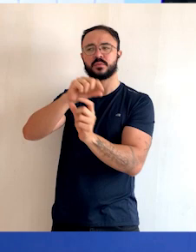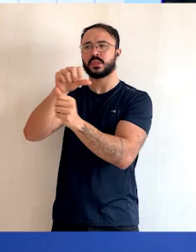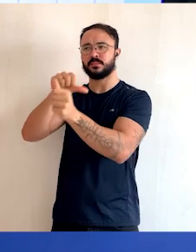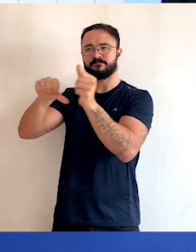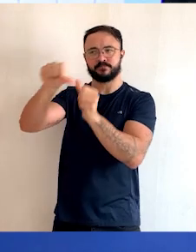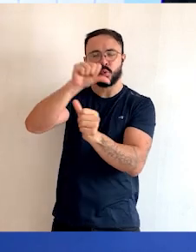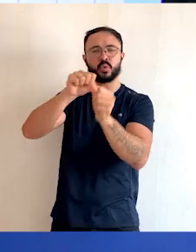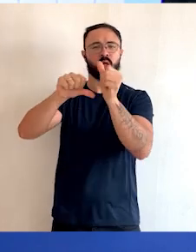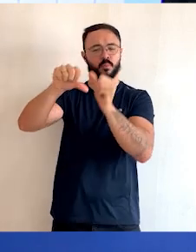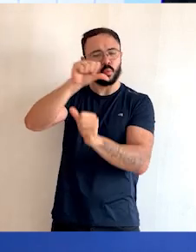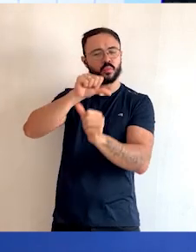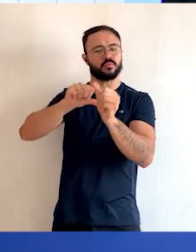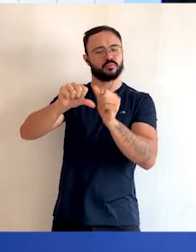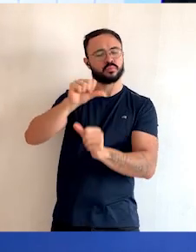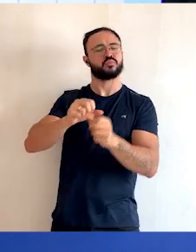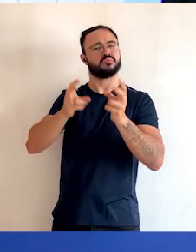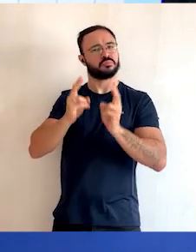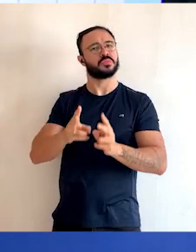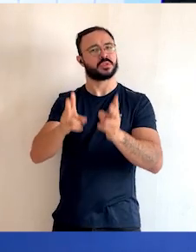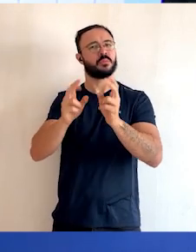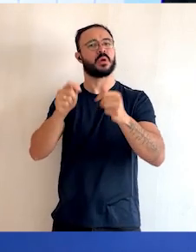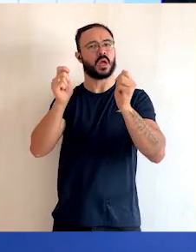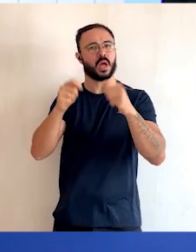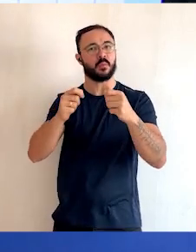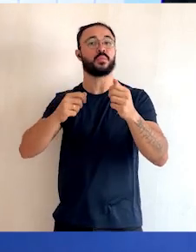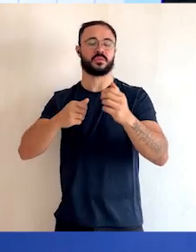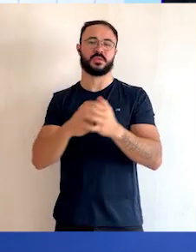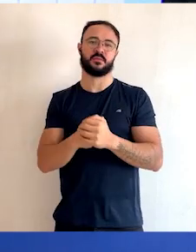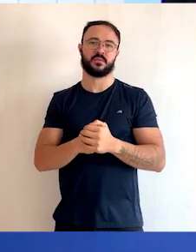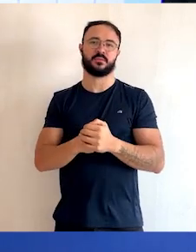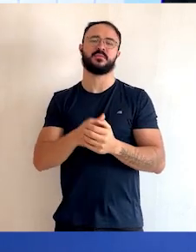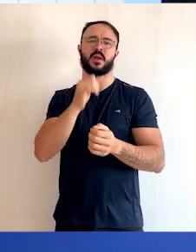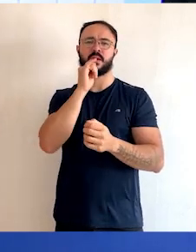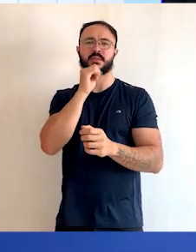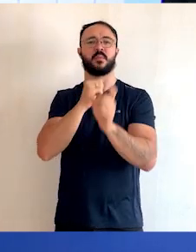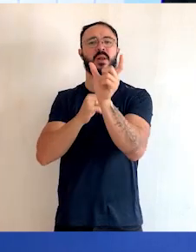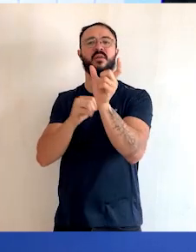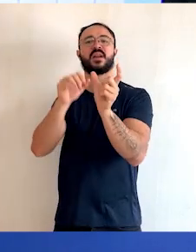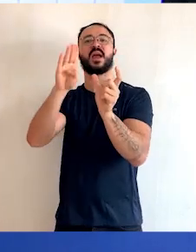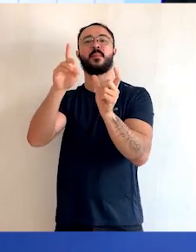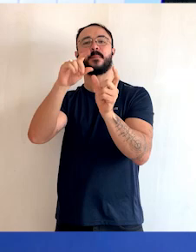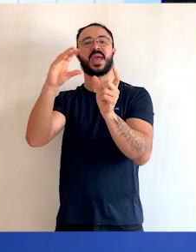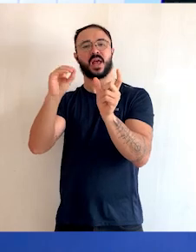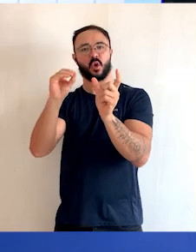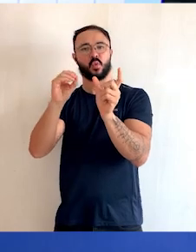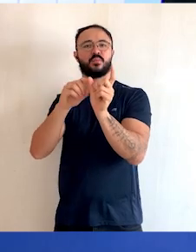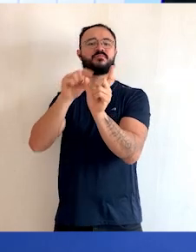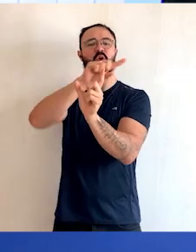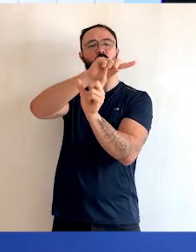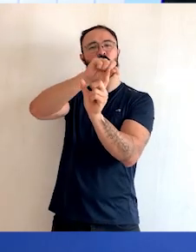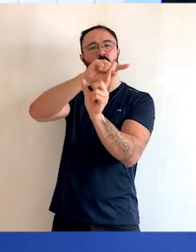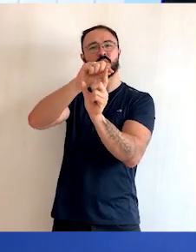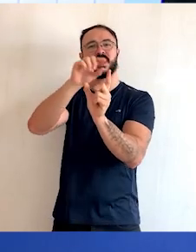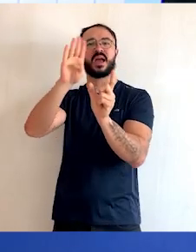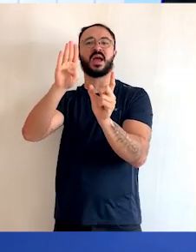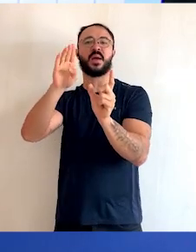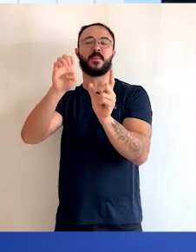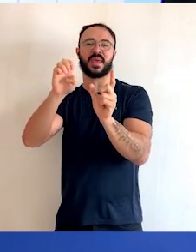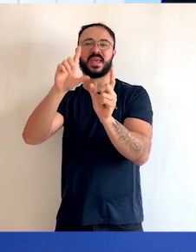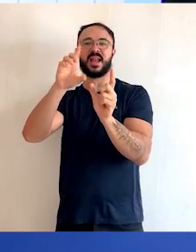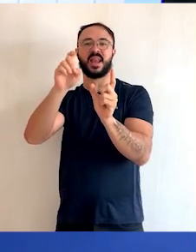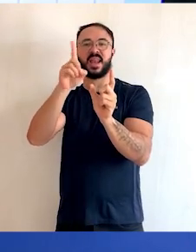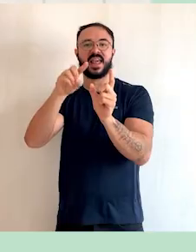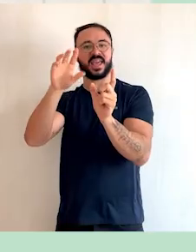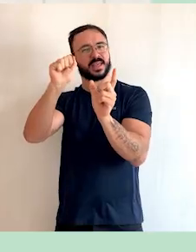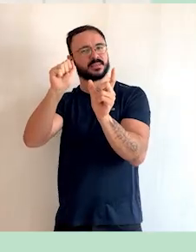que é um adjetivo, podemos formar o substantivo abstrato beleza a partir do acréscimo do